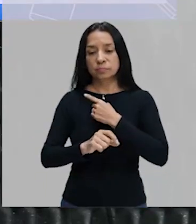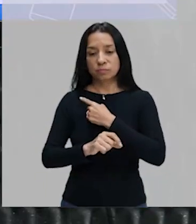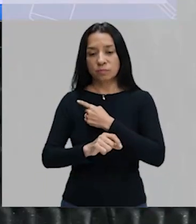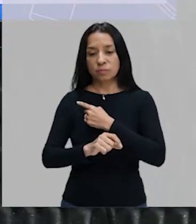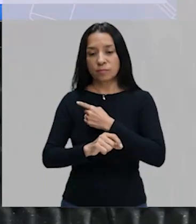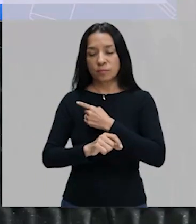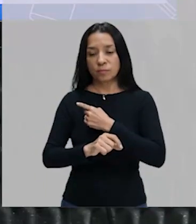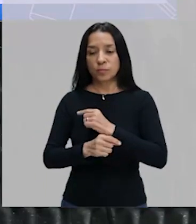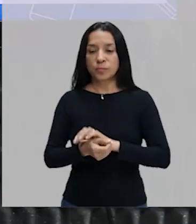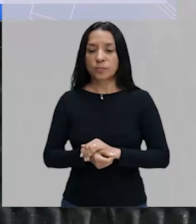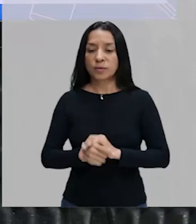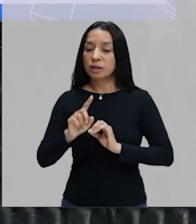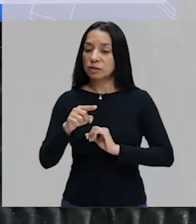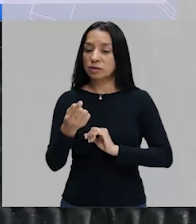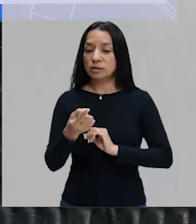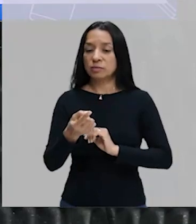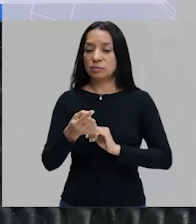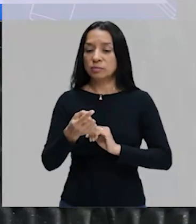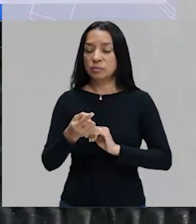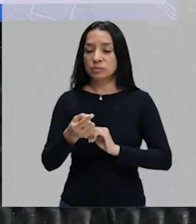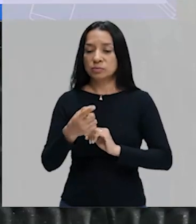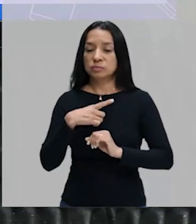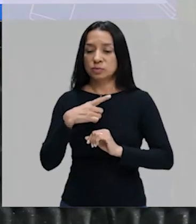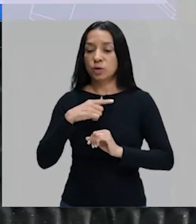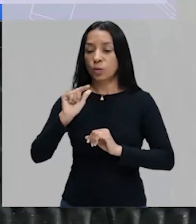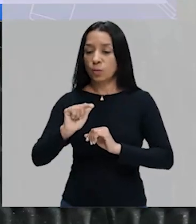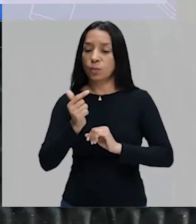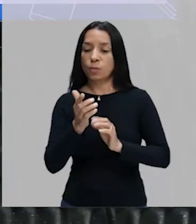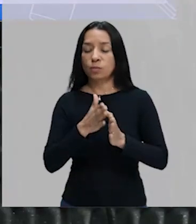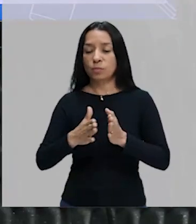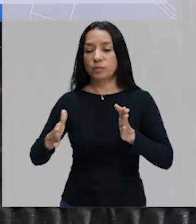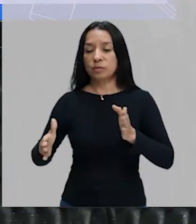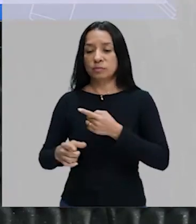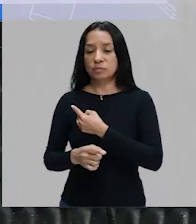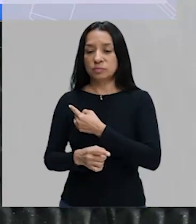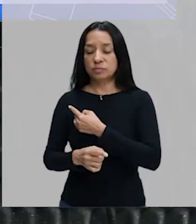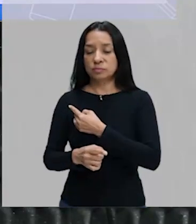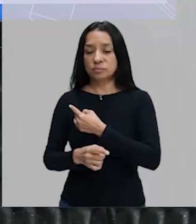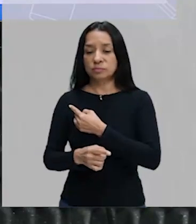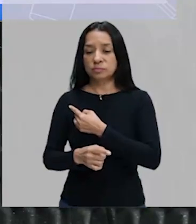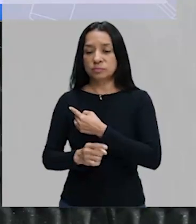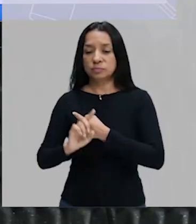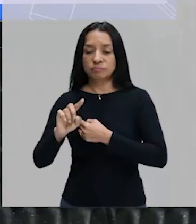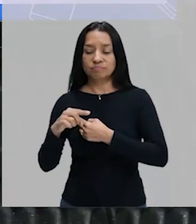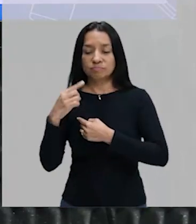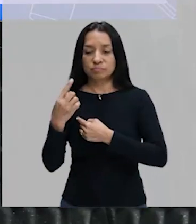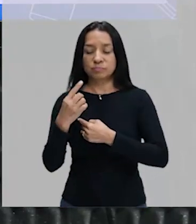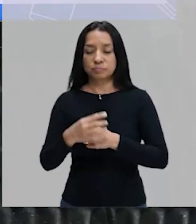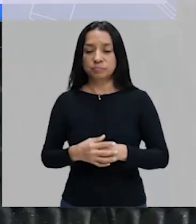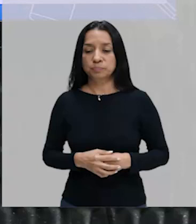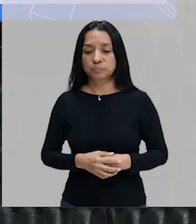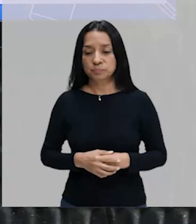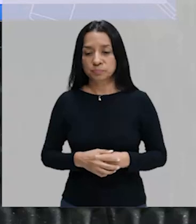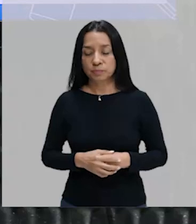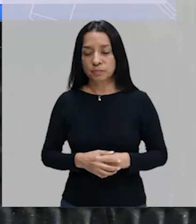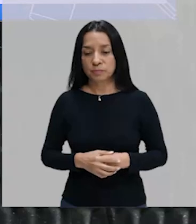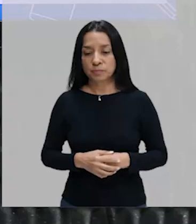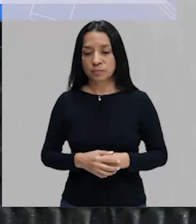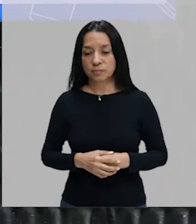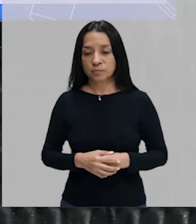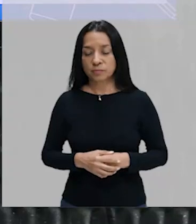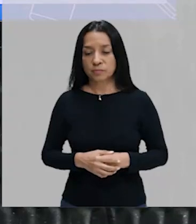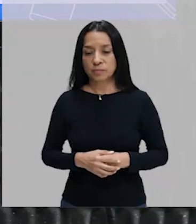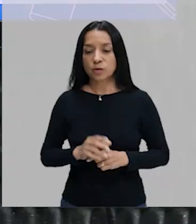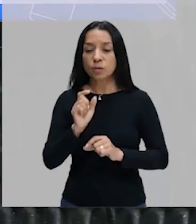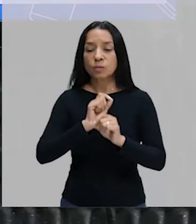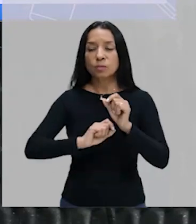E depois vem esse outro período aqui, ó, que é o período carbonífero, que ele vem depois, bem depois do período cambriano.